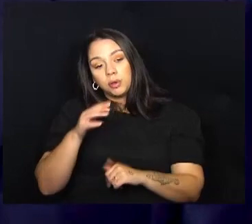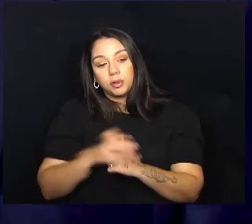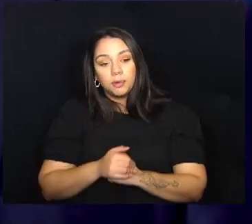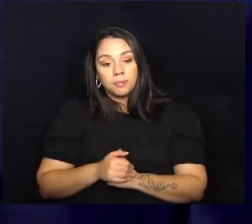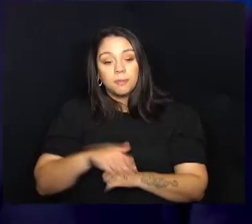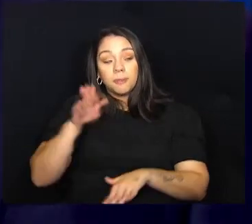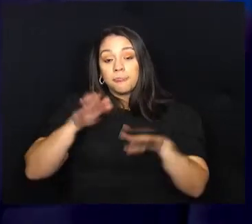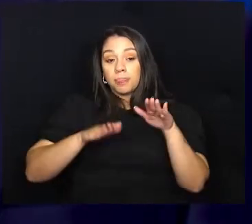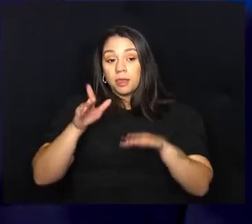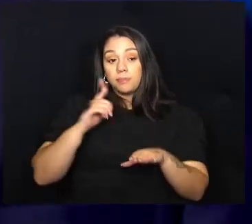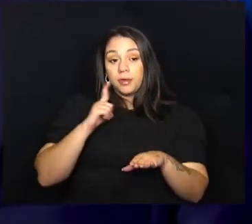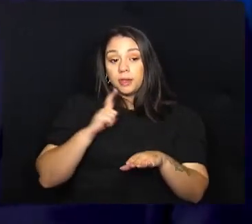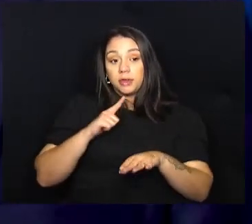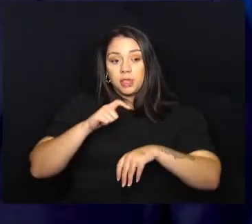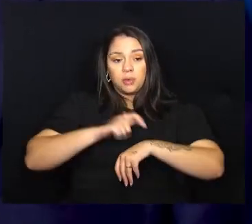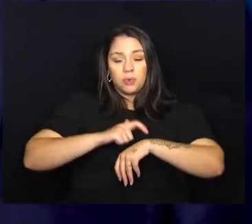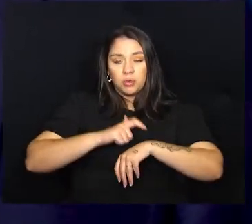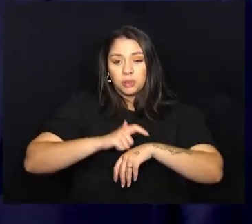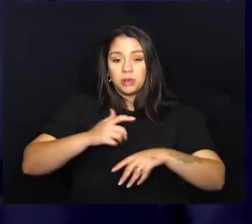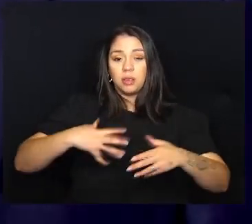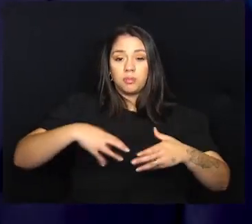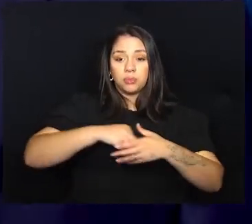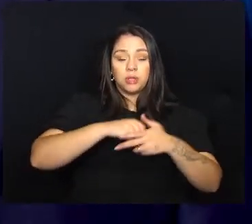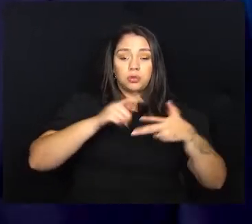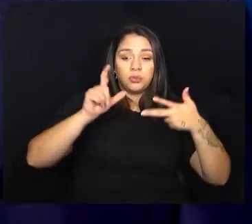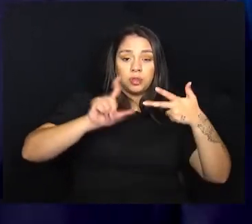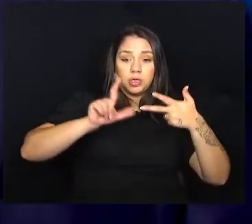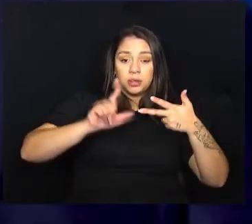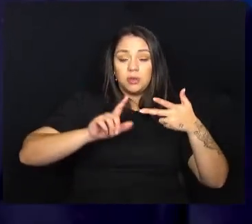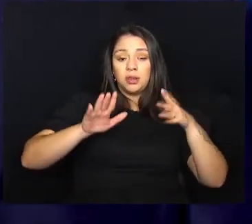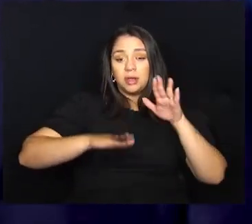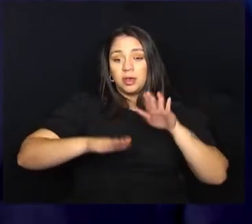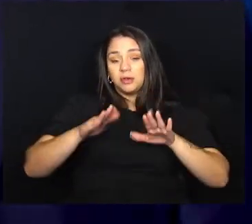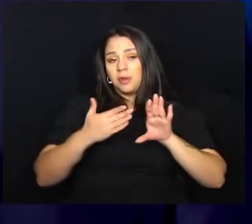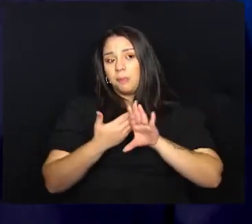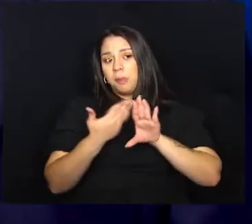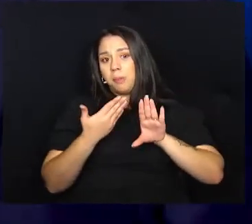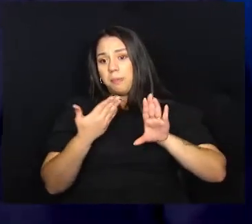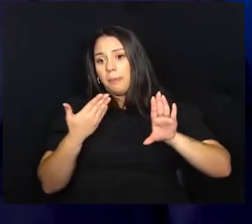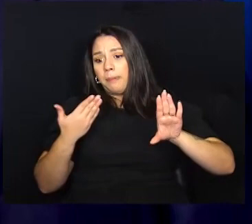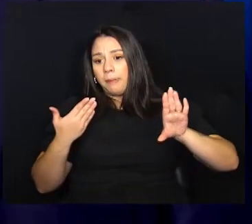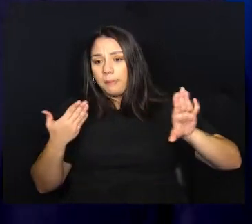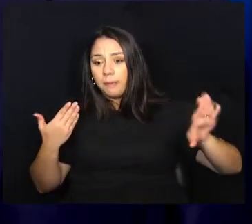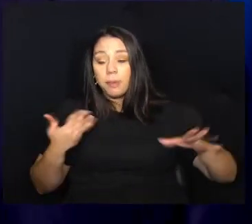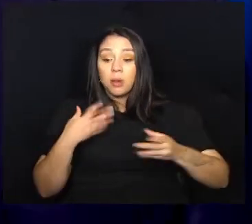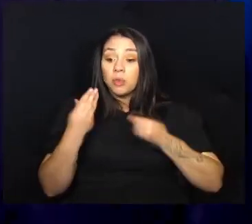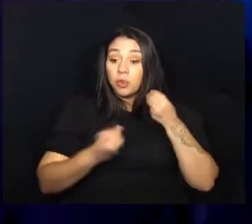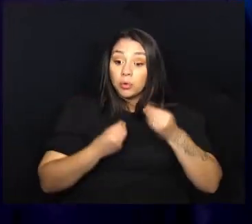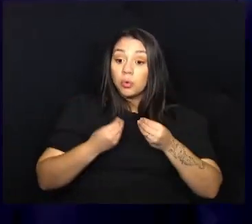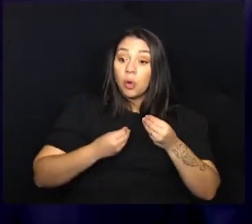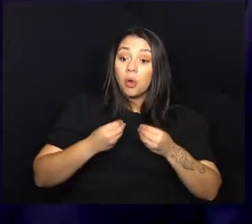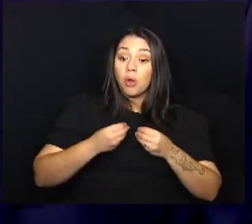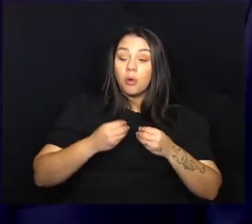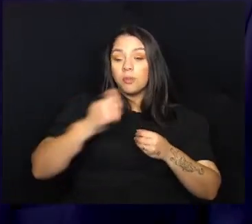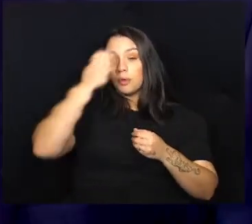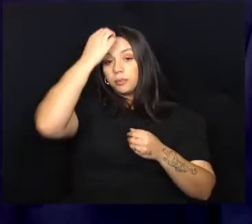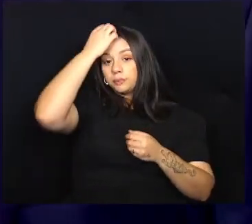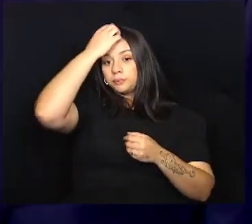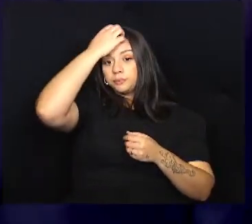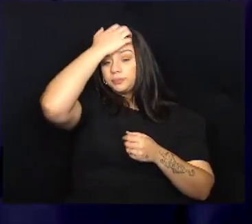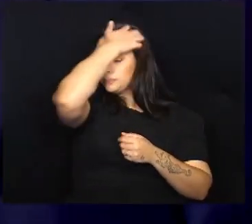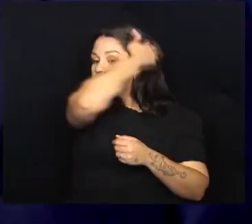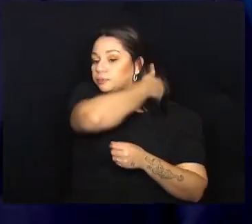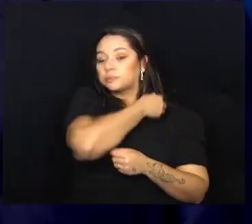você passa tanto tempo no Legislativo e acaba se distanciando de como funciona o próprio sistema de serviço